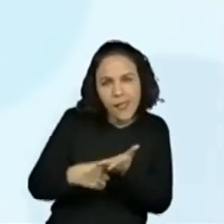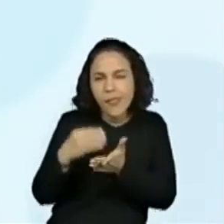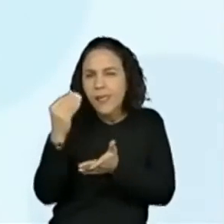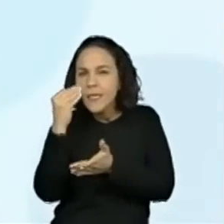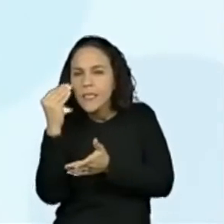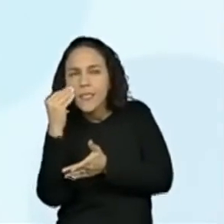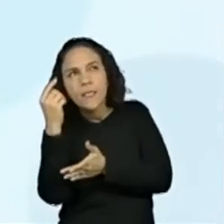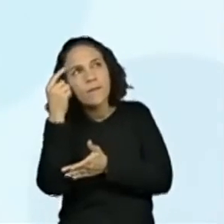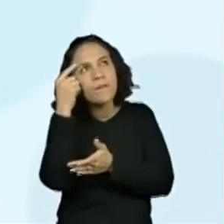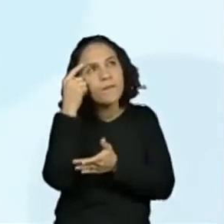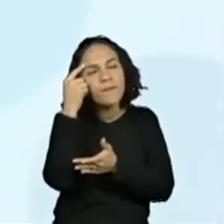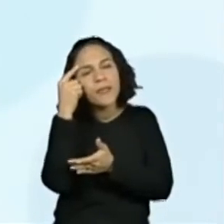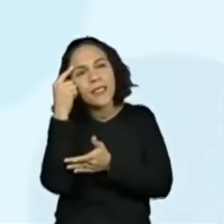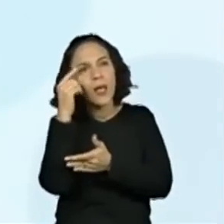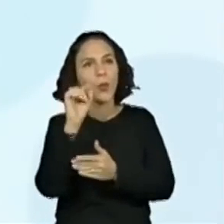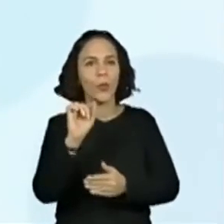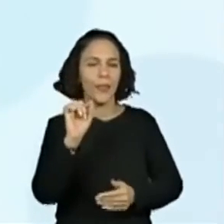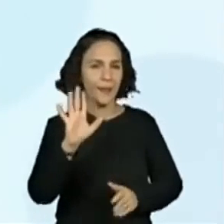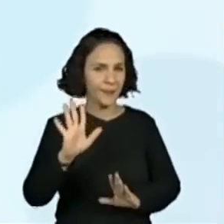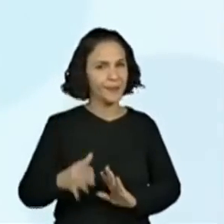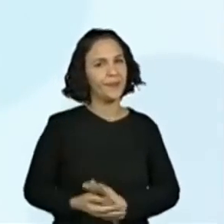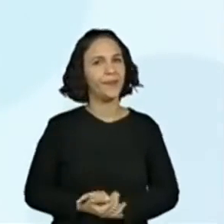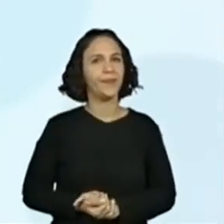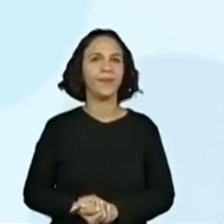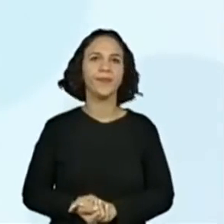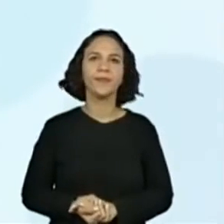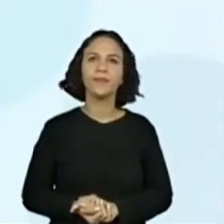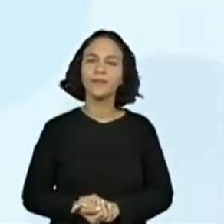em mente.